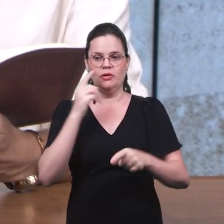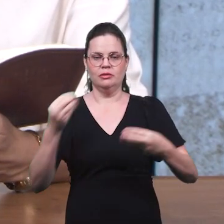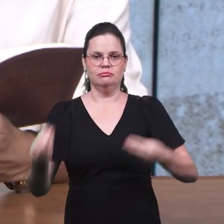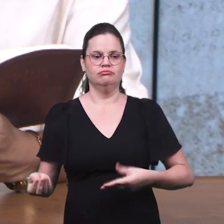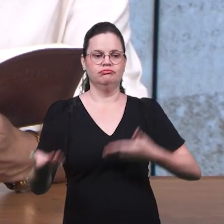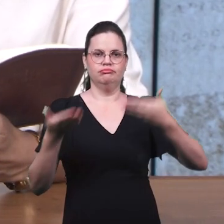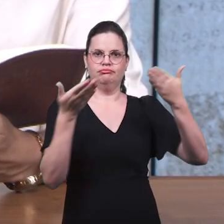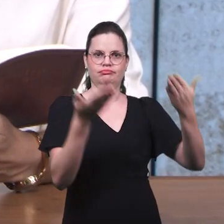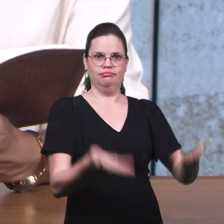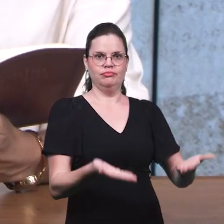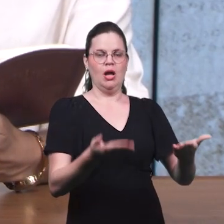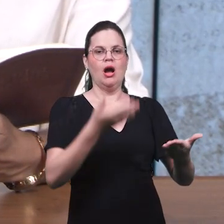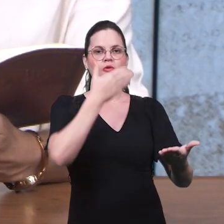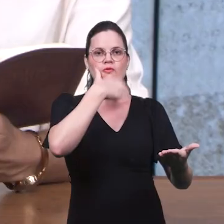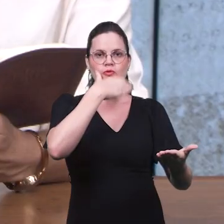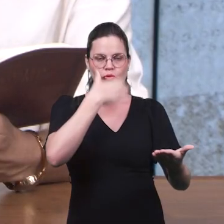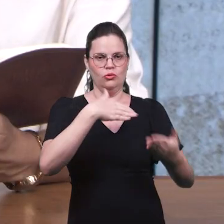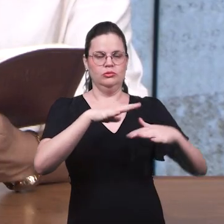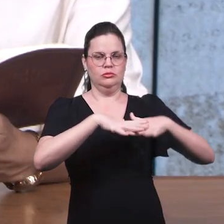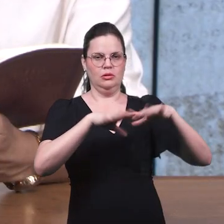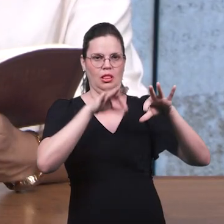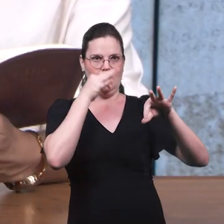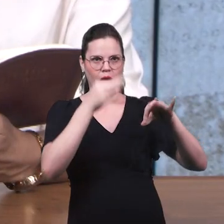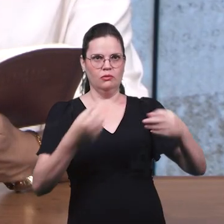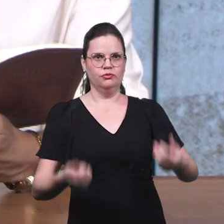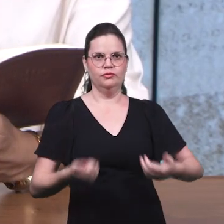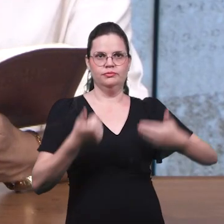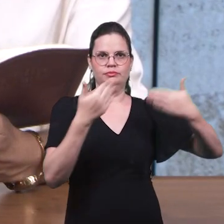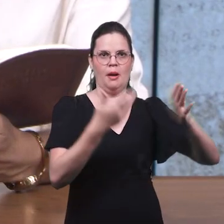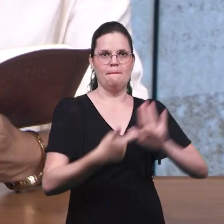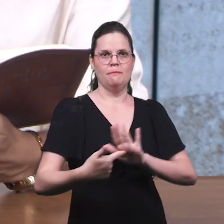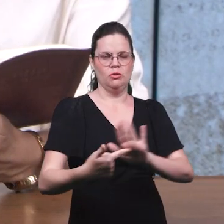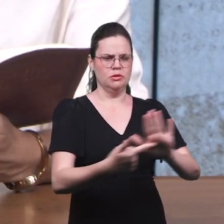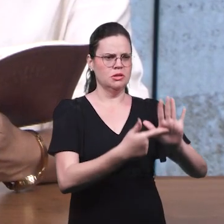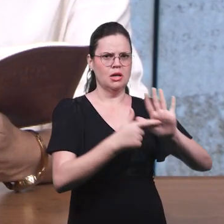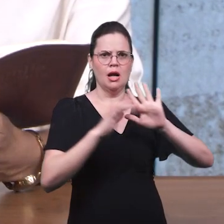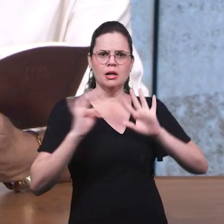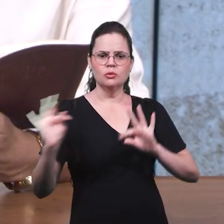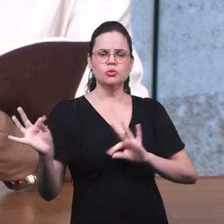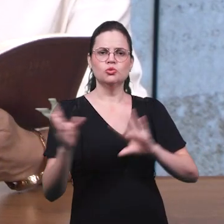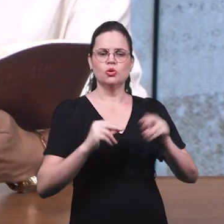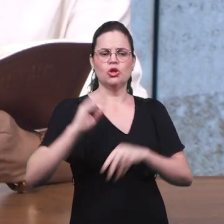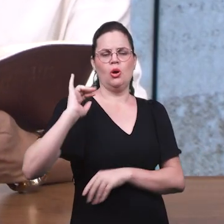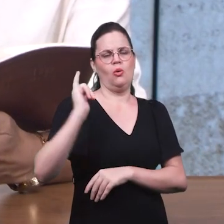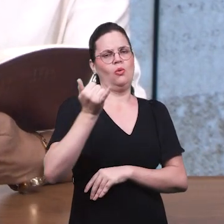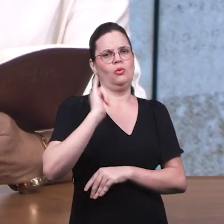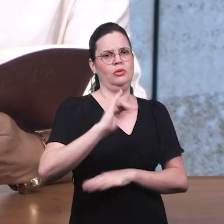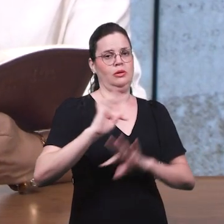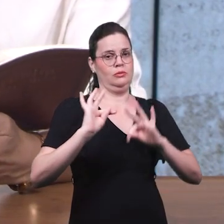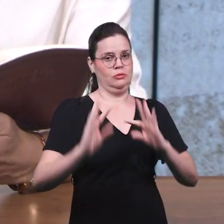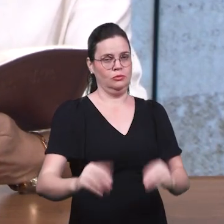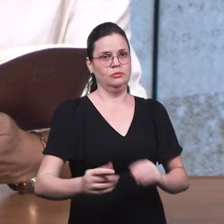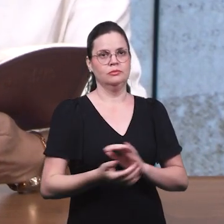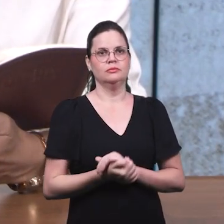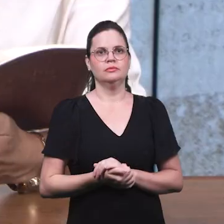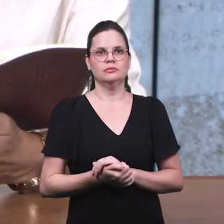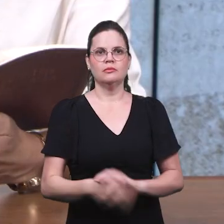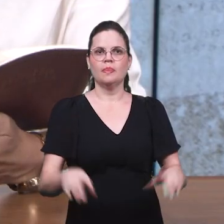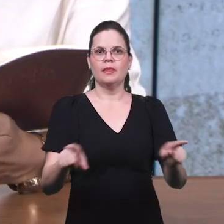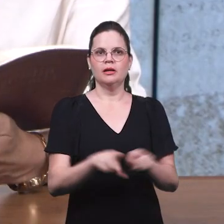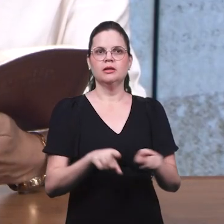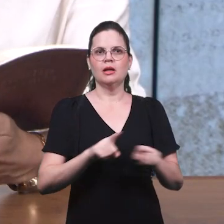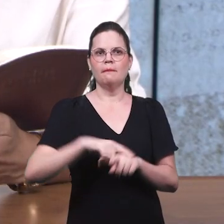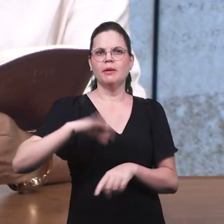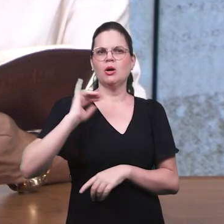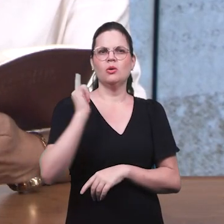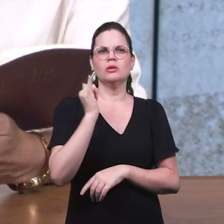conta a eles e a toda a congregação e mostraram-lhes o fruto da terra. E contaram-lhe